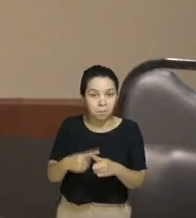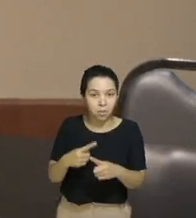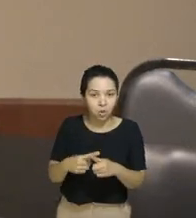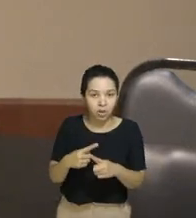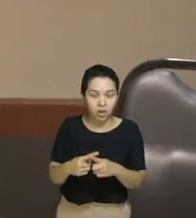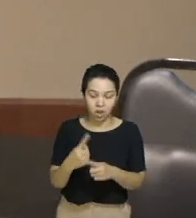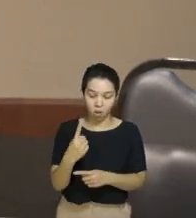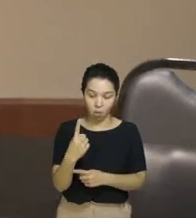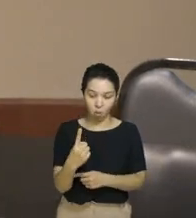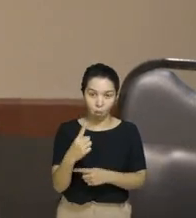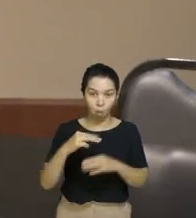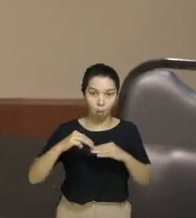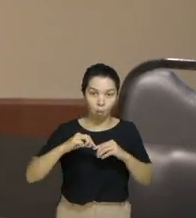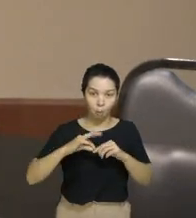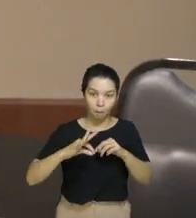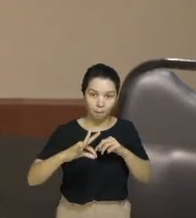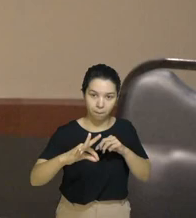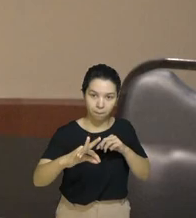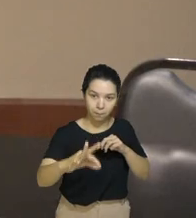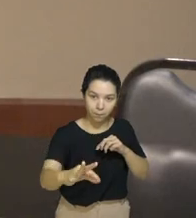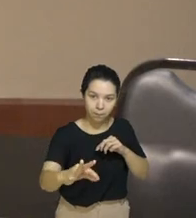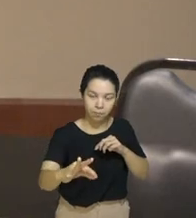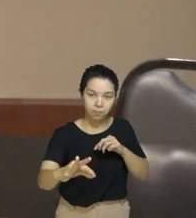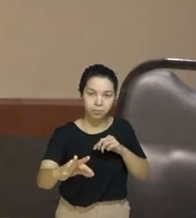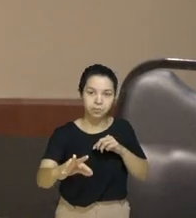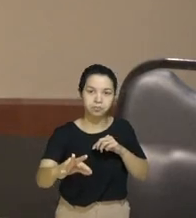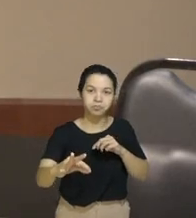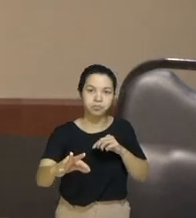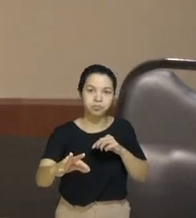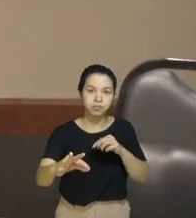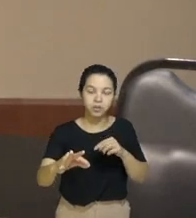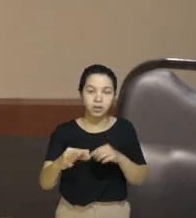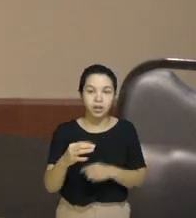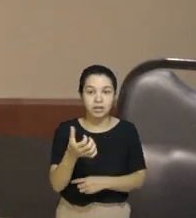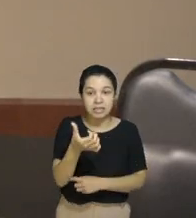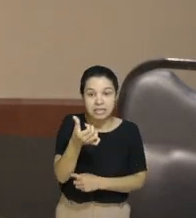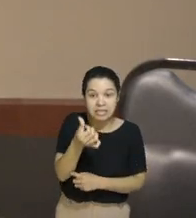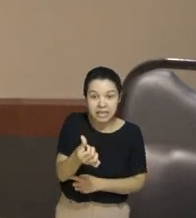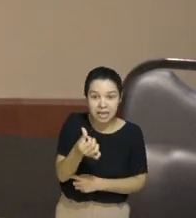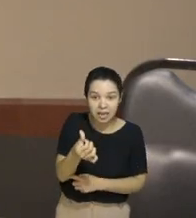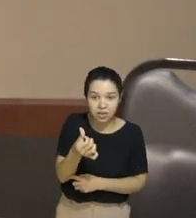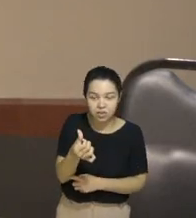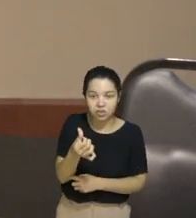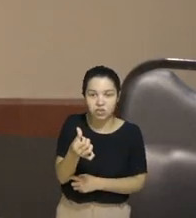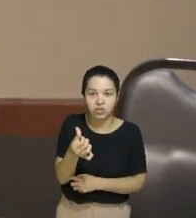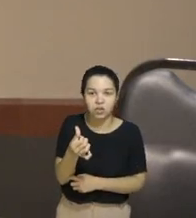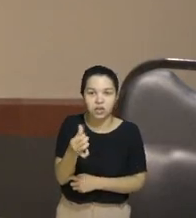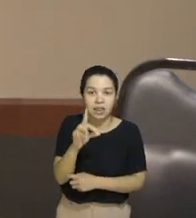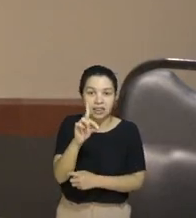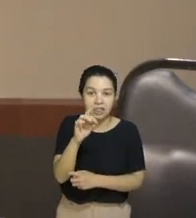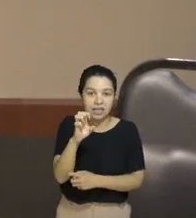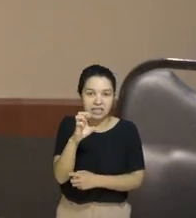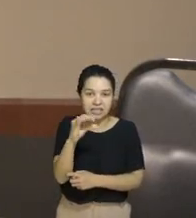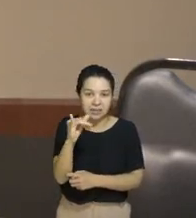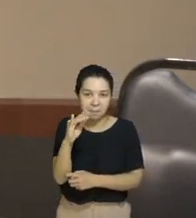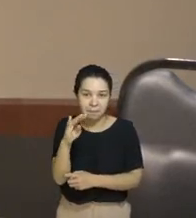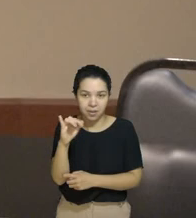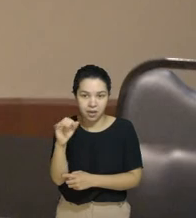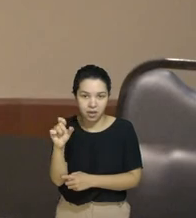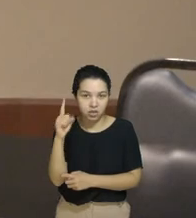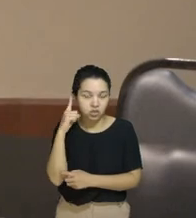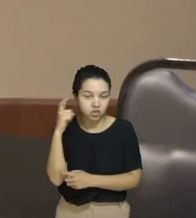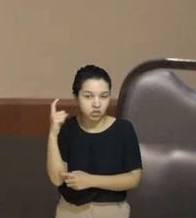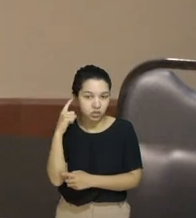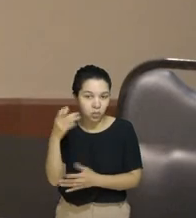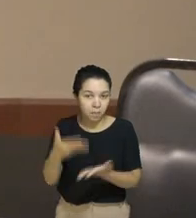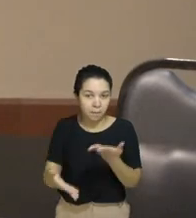metro de distância, 6 decibéis de som se perdem. Não é pouco.